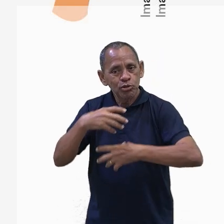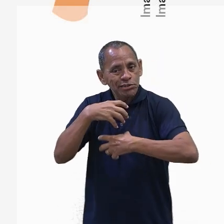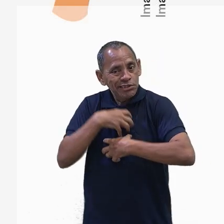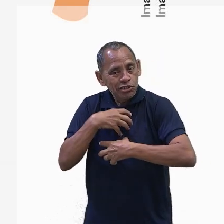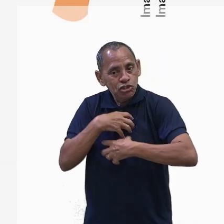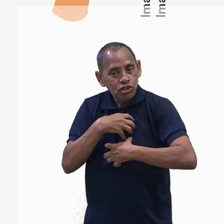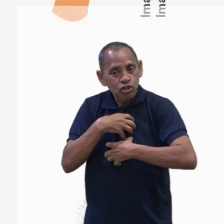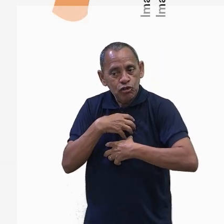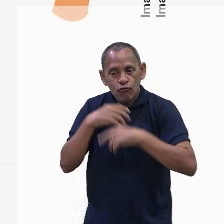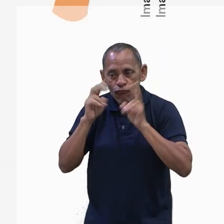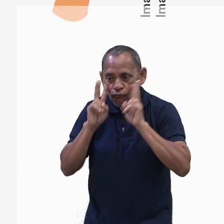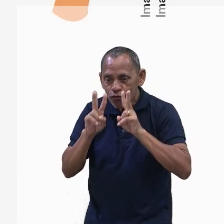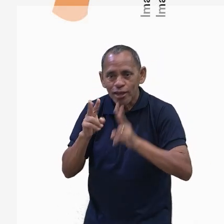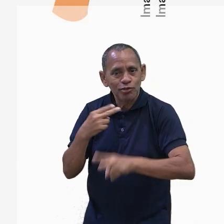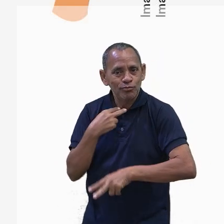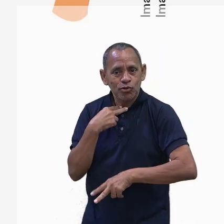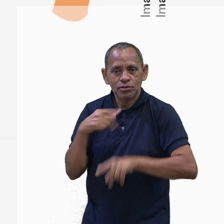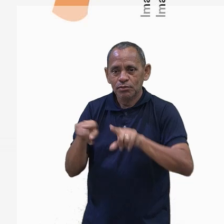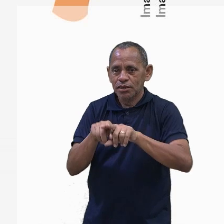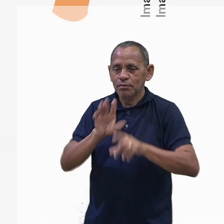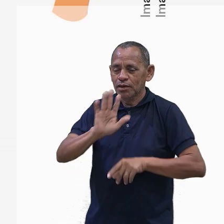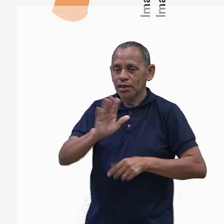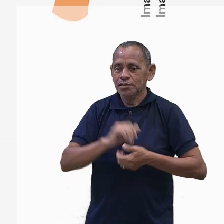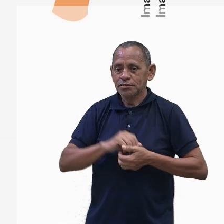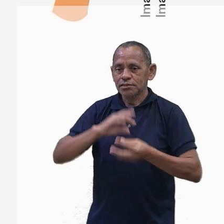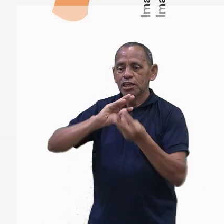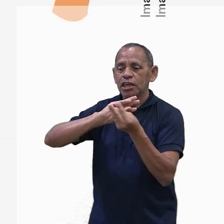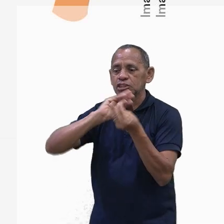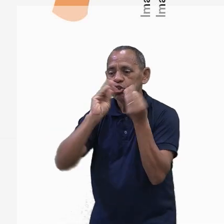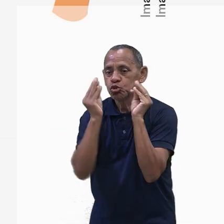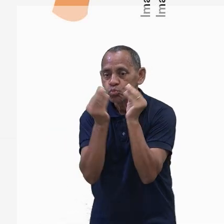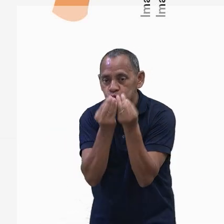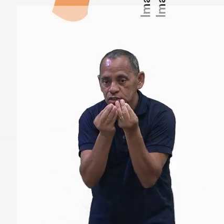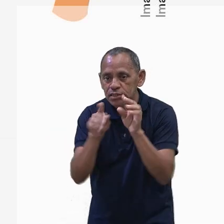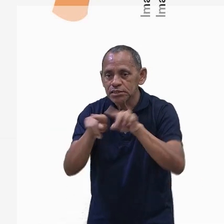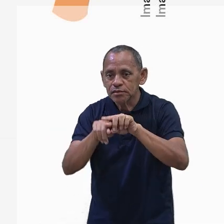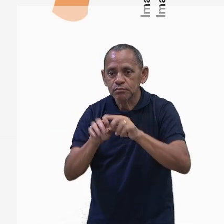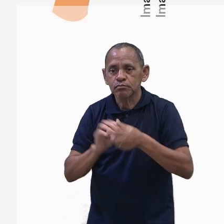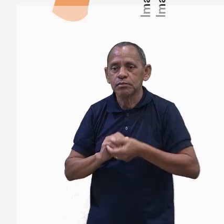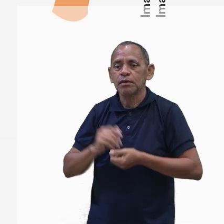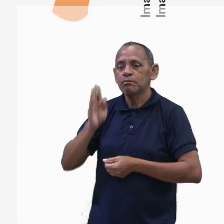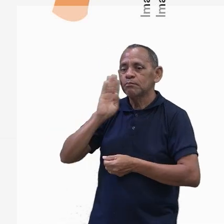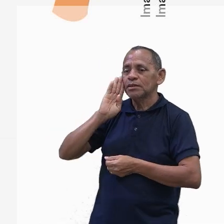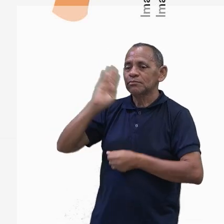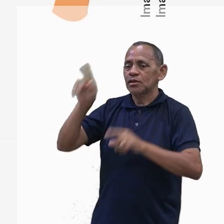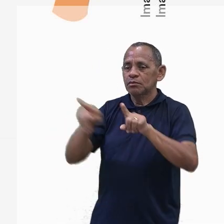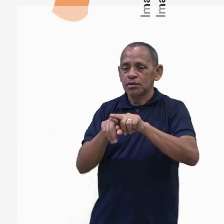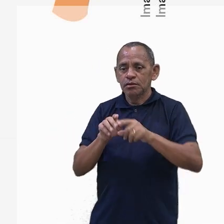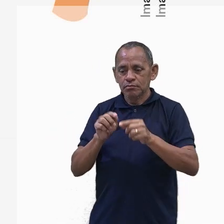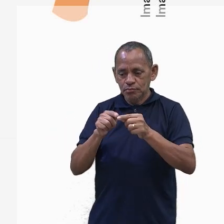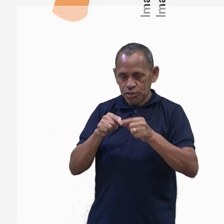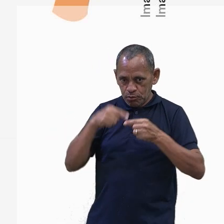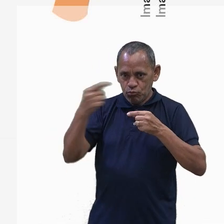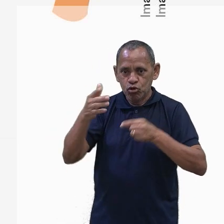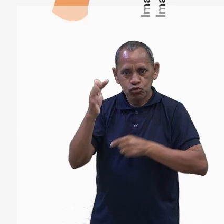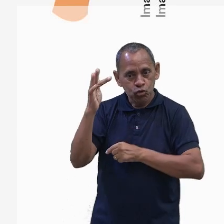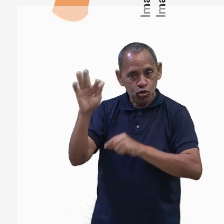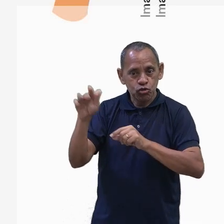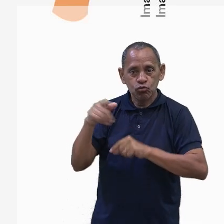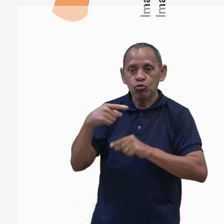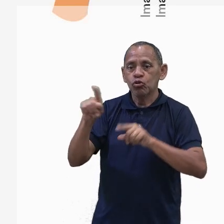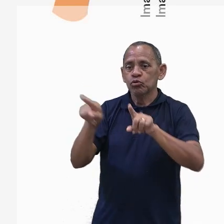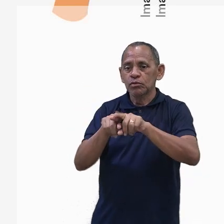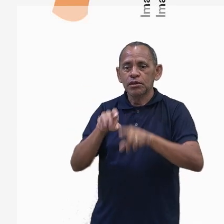posso ver. Então, essa é a substância primordial. Vem mais tarde um outro filósofo, né,